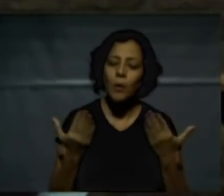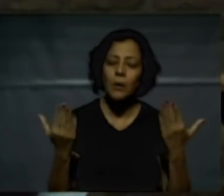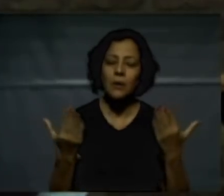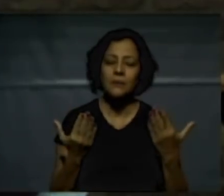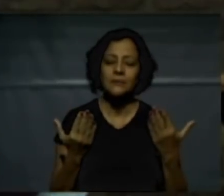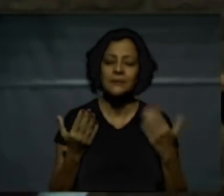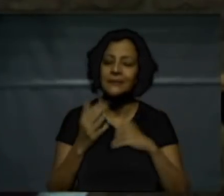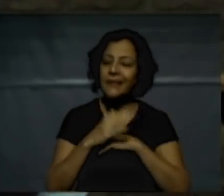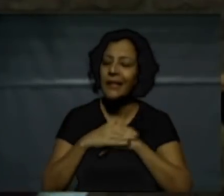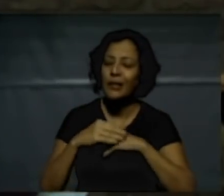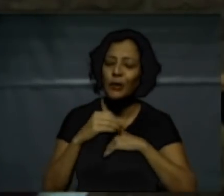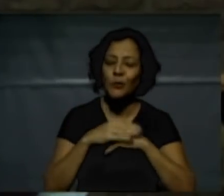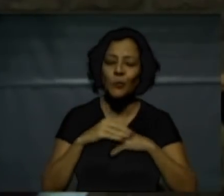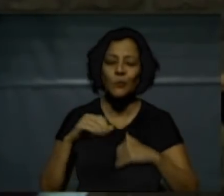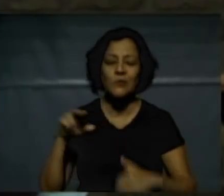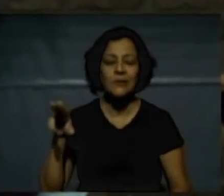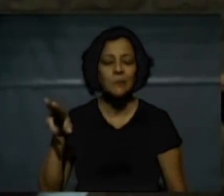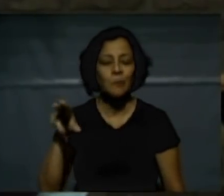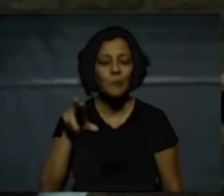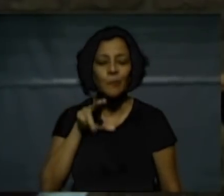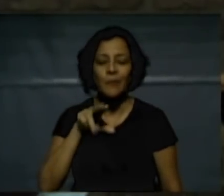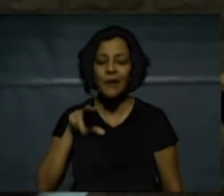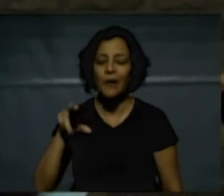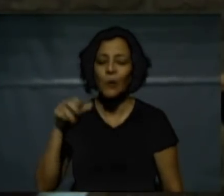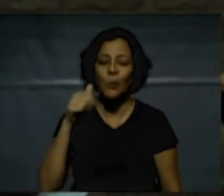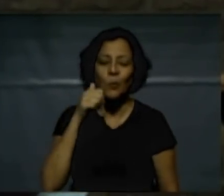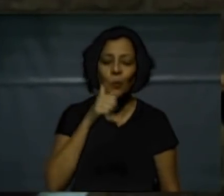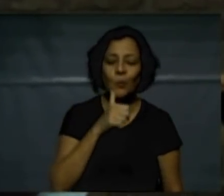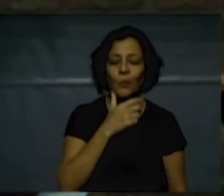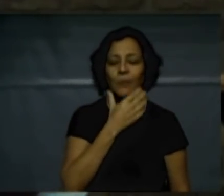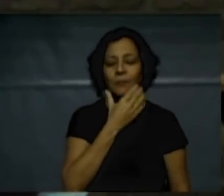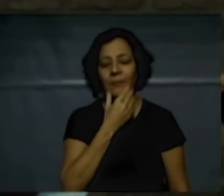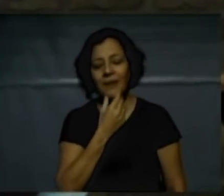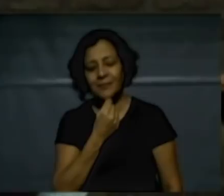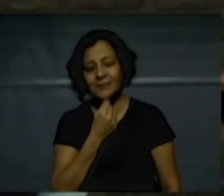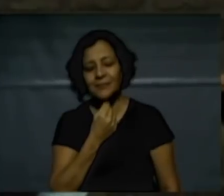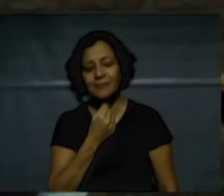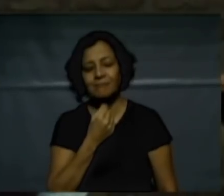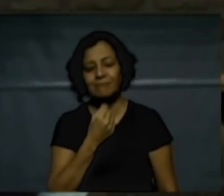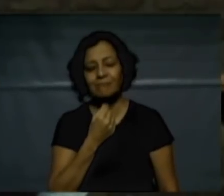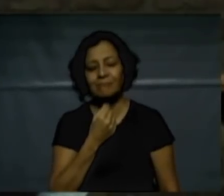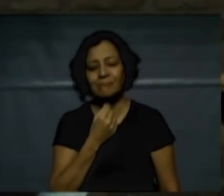queridos irmãos, queridas irmãs,